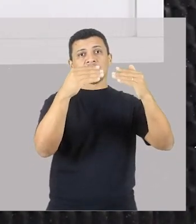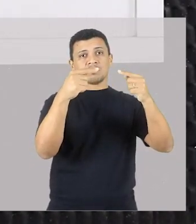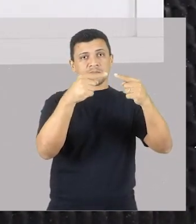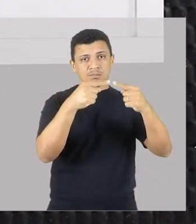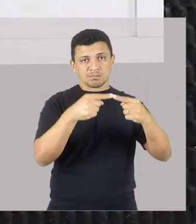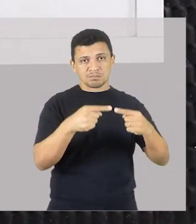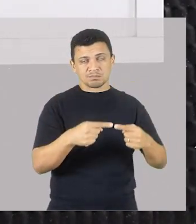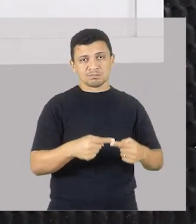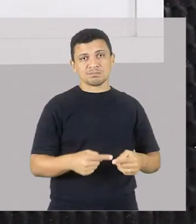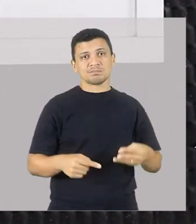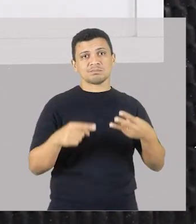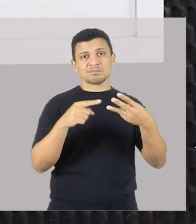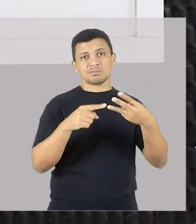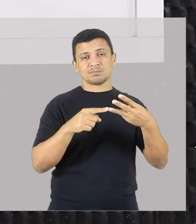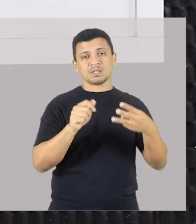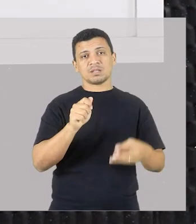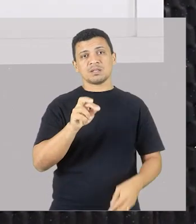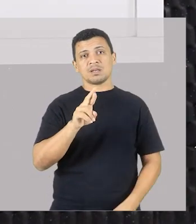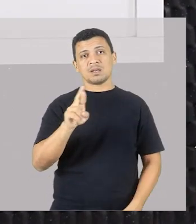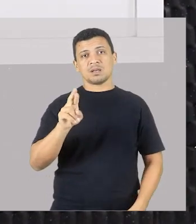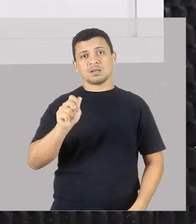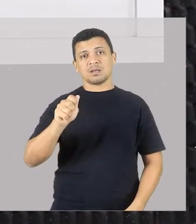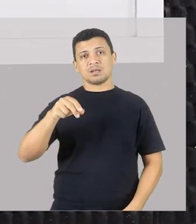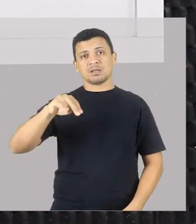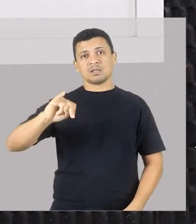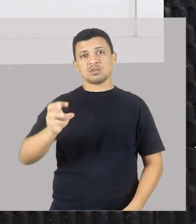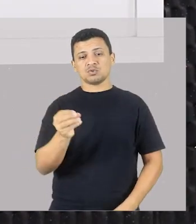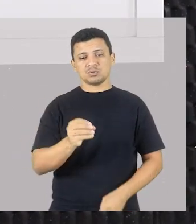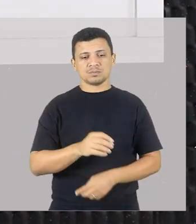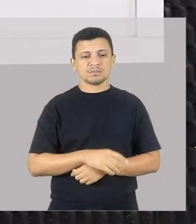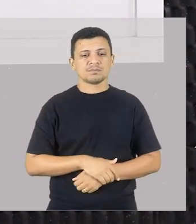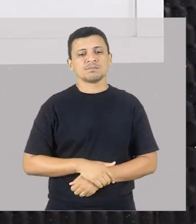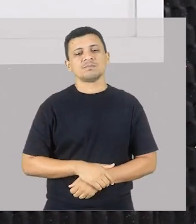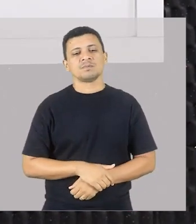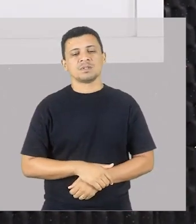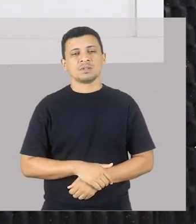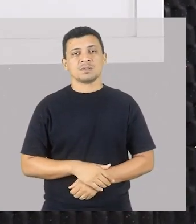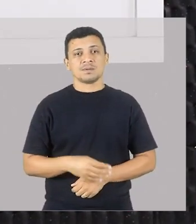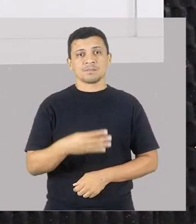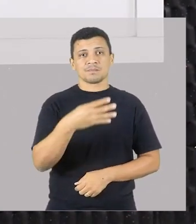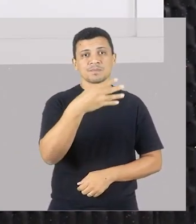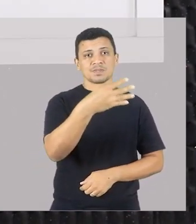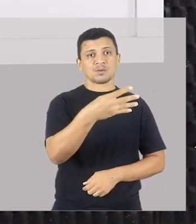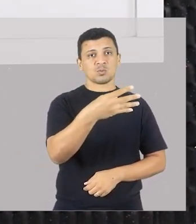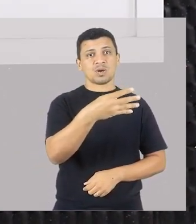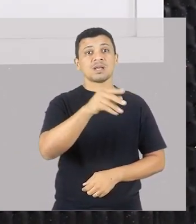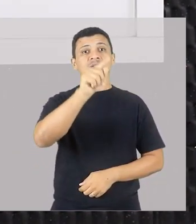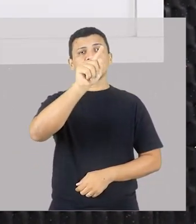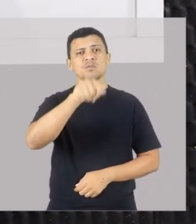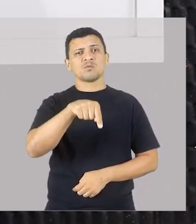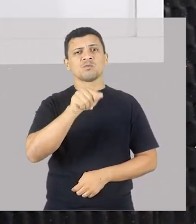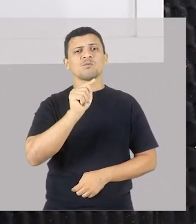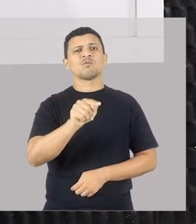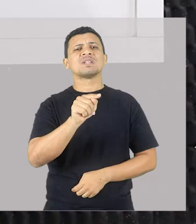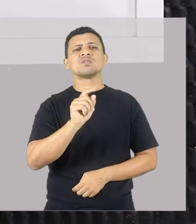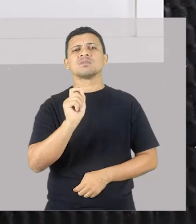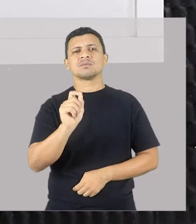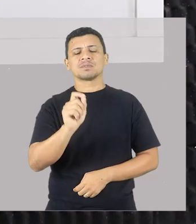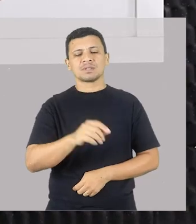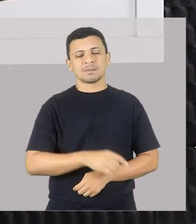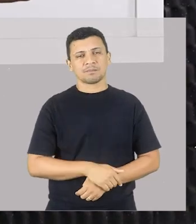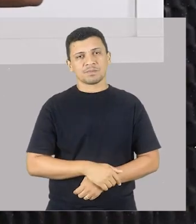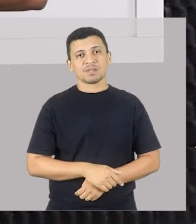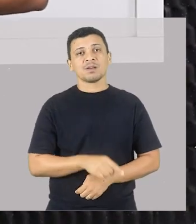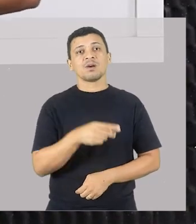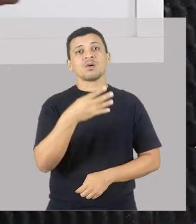o que é, por exemplo, um 4 fatorial? Esse pontozinho de interrogação. Quer dizer que o 4 vai